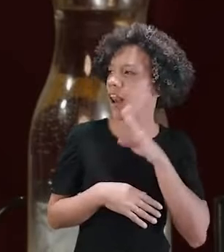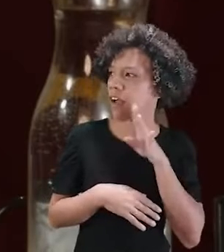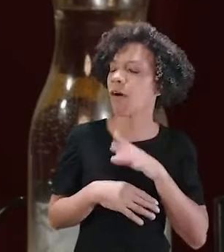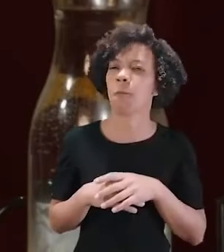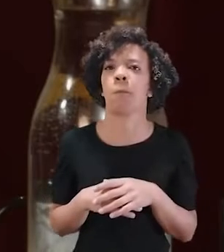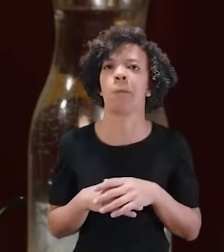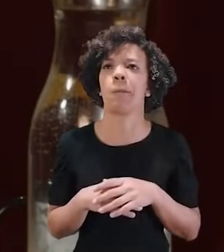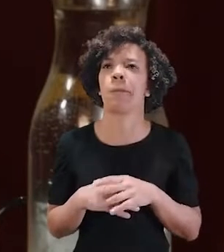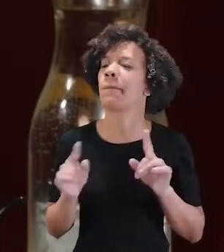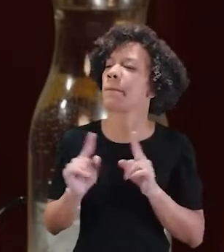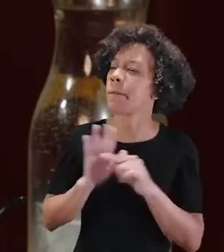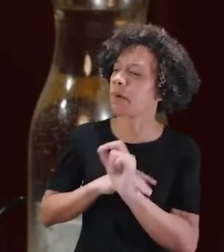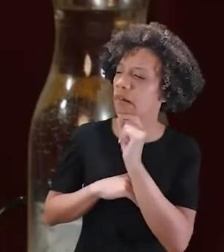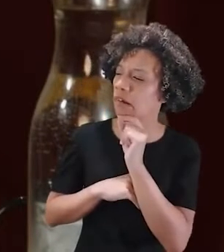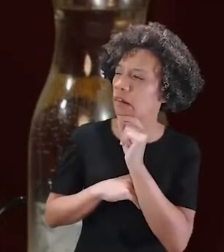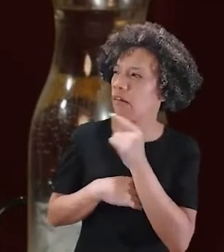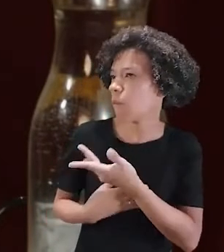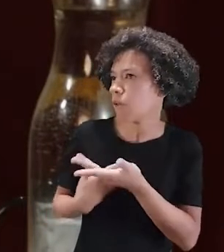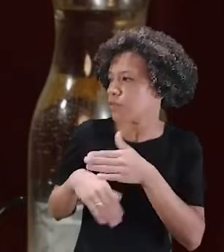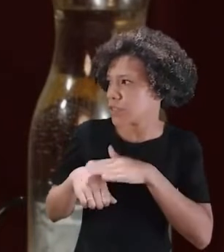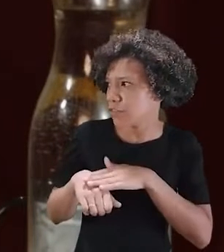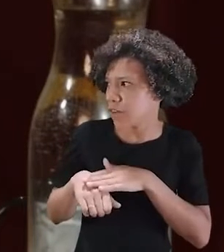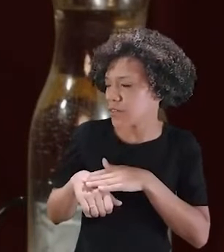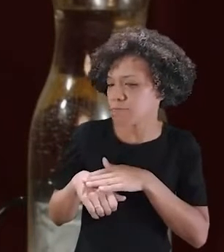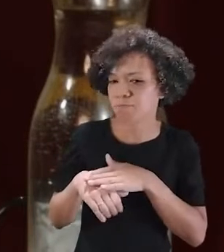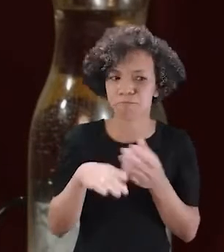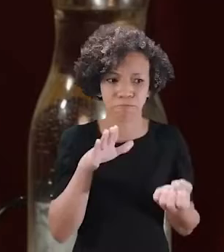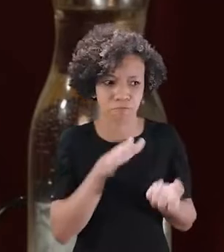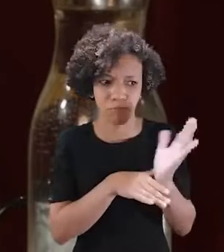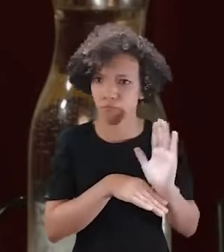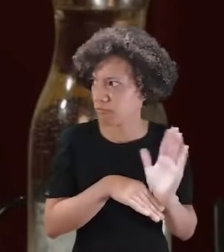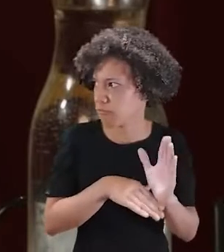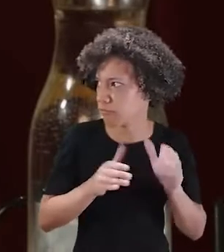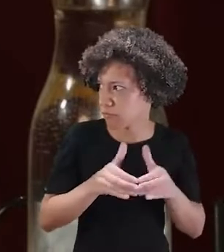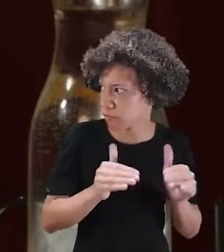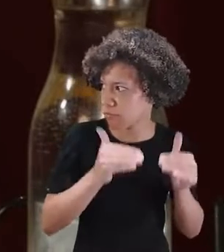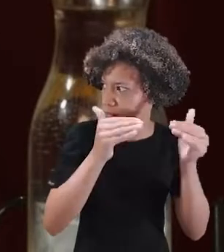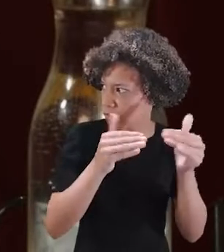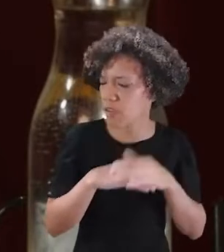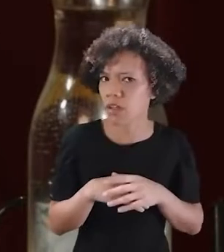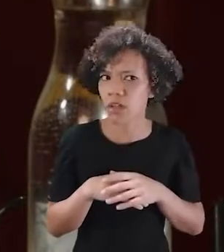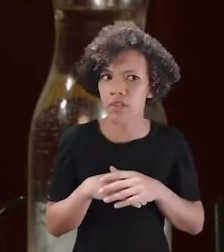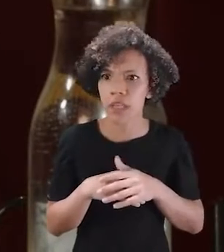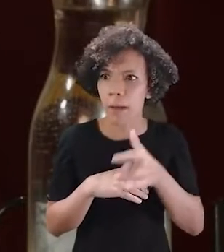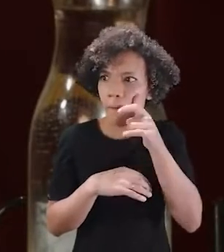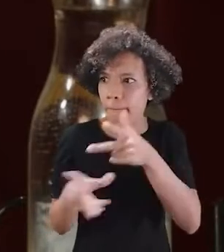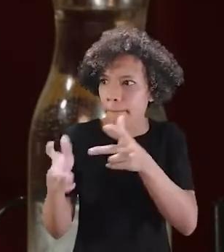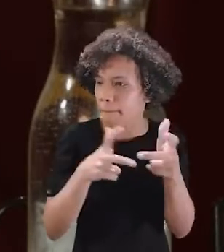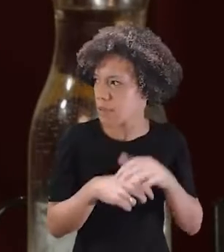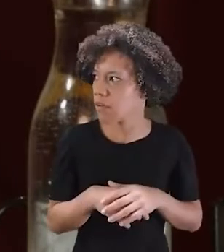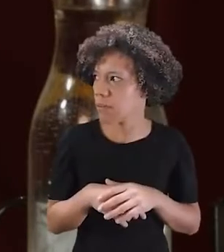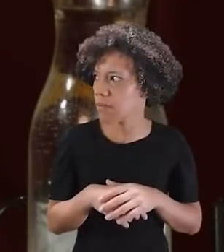é o que eu te falei quando você faz o Tropa de Elite E aí você ver a repercussão que